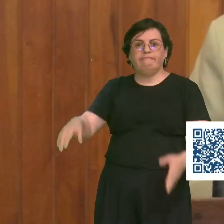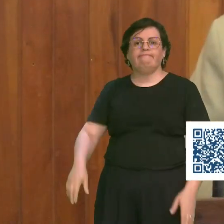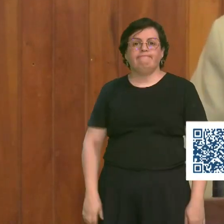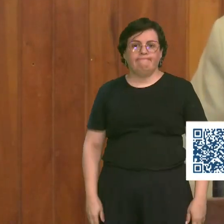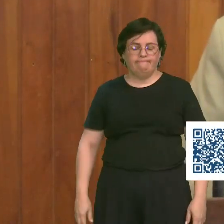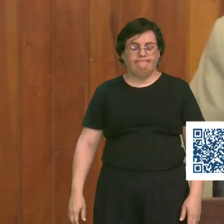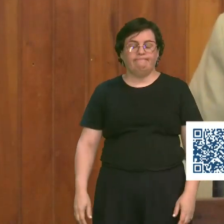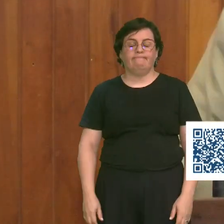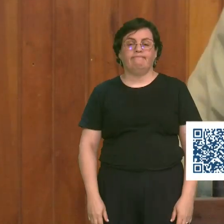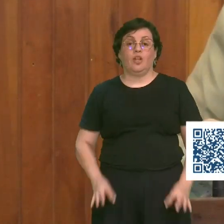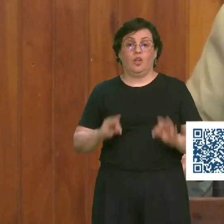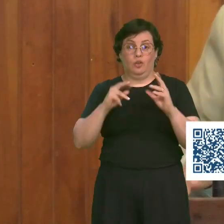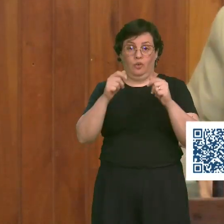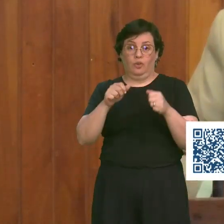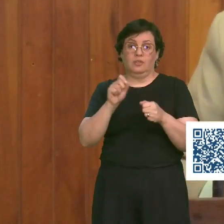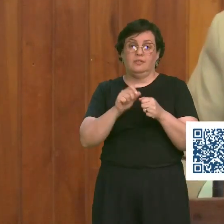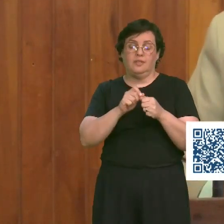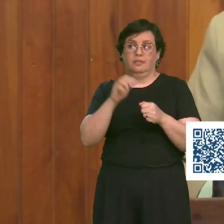perfeita Daniel